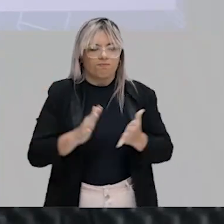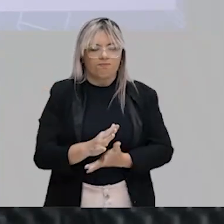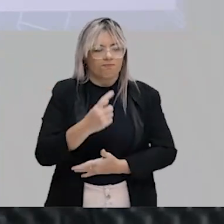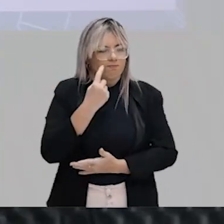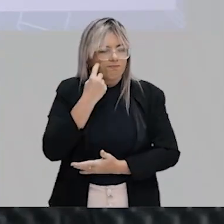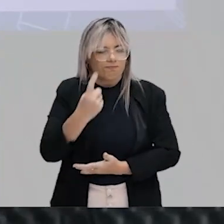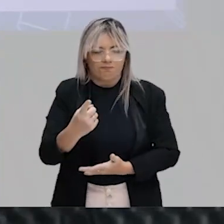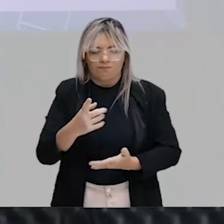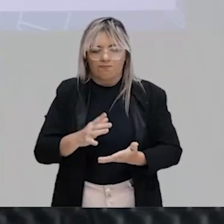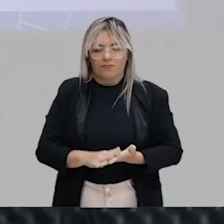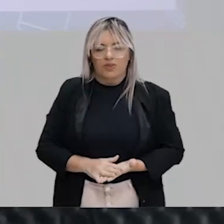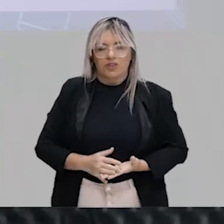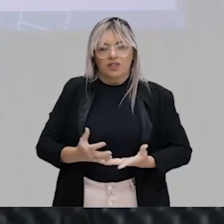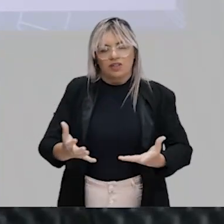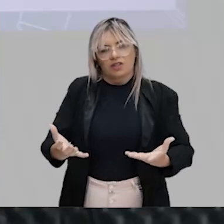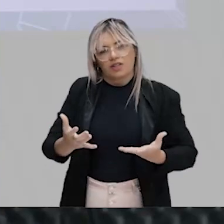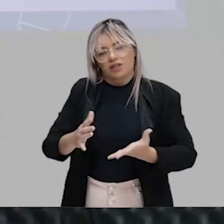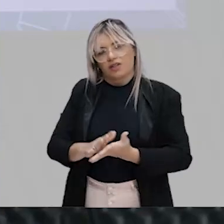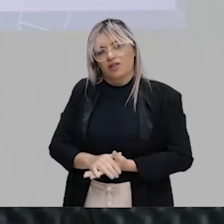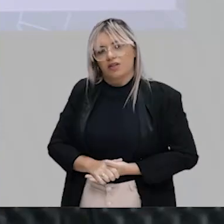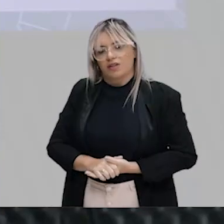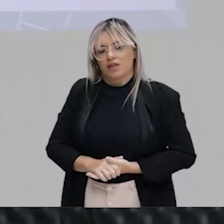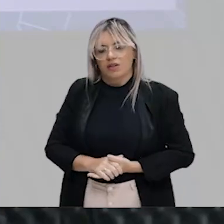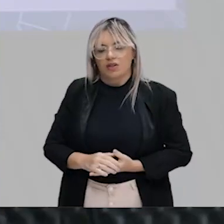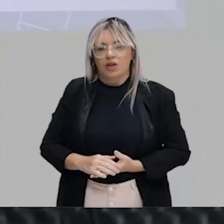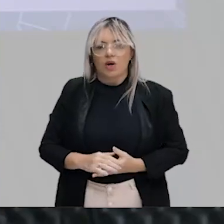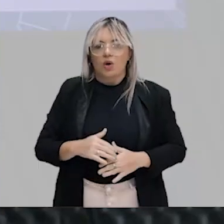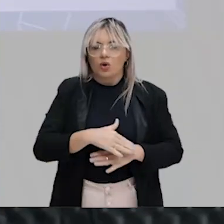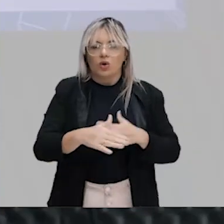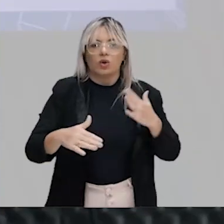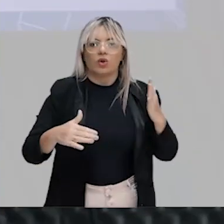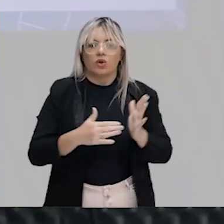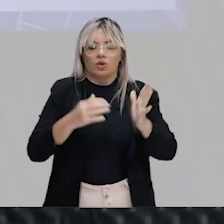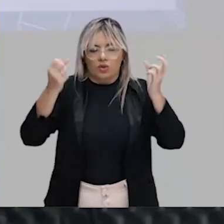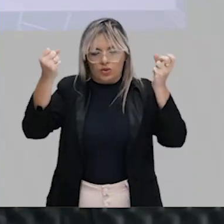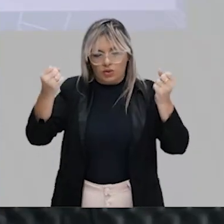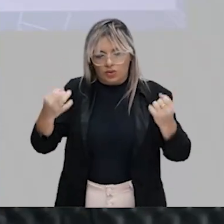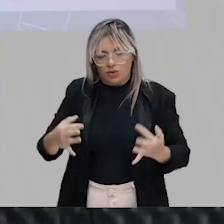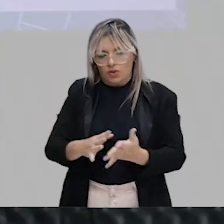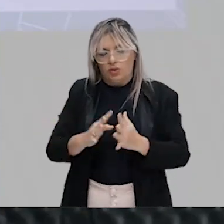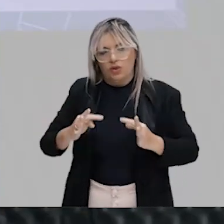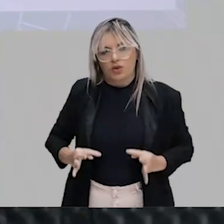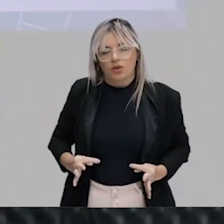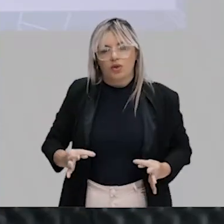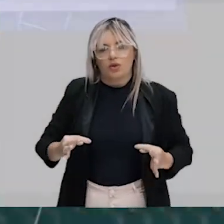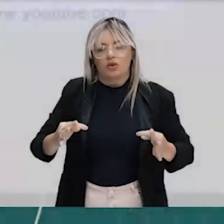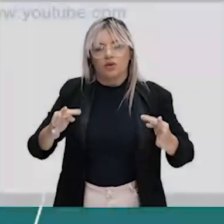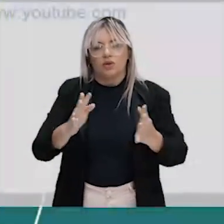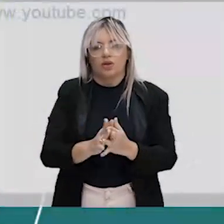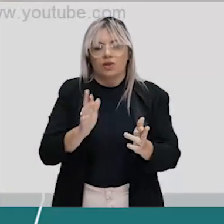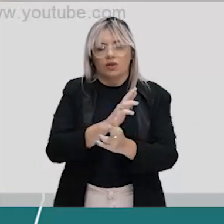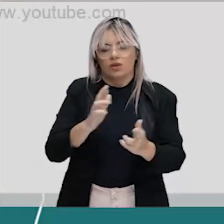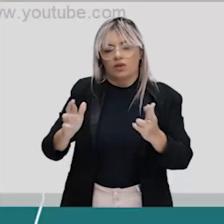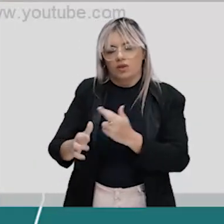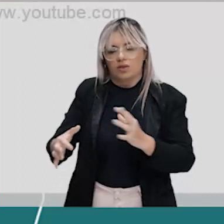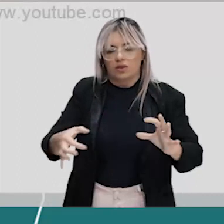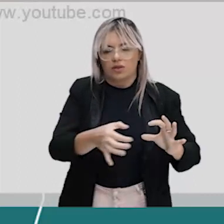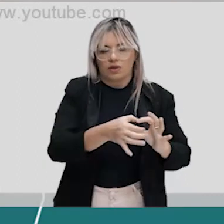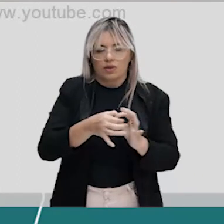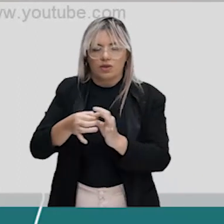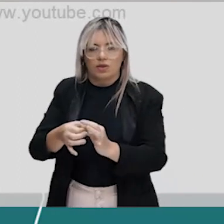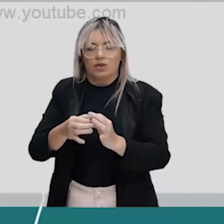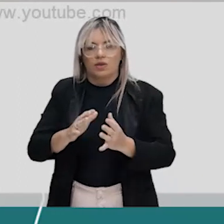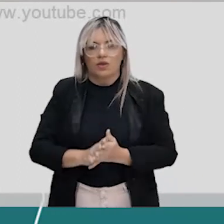espetacularização dessa modalidade. Daquilo tudo que eu falei para vocês ainda há pouco. A tecnologia, ela está muito envolvida em relação a